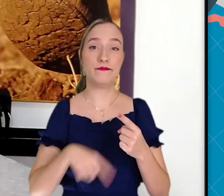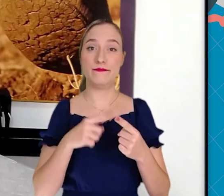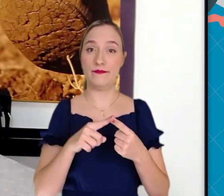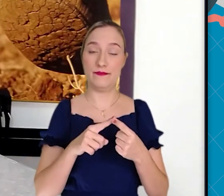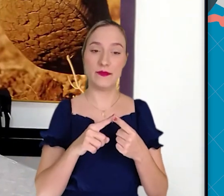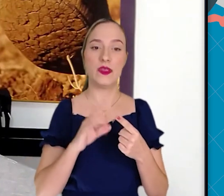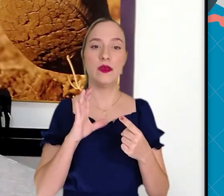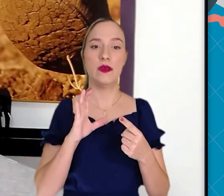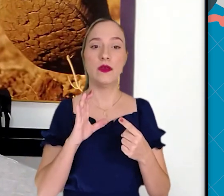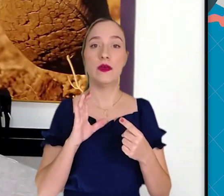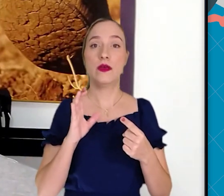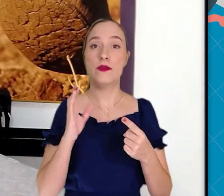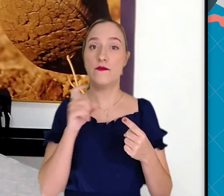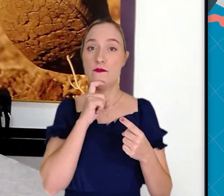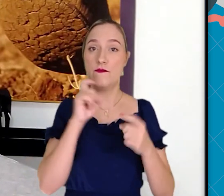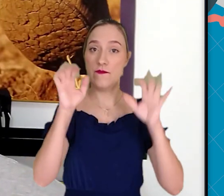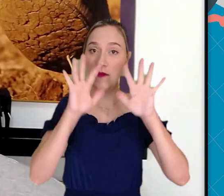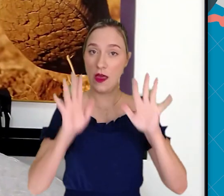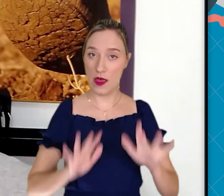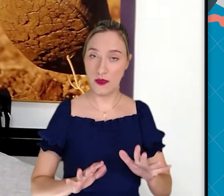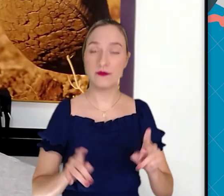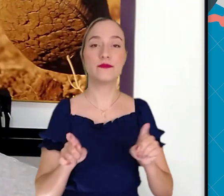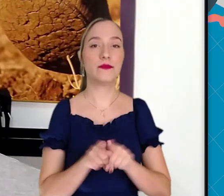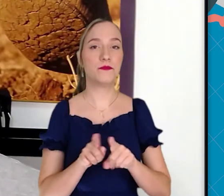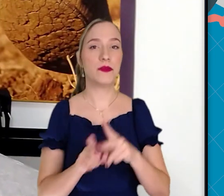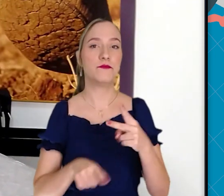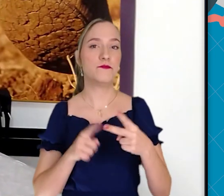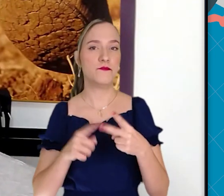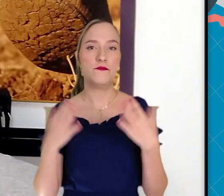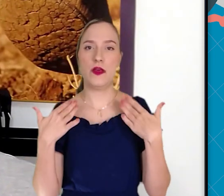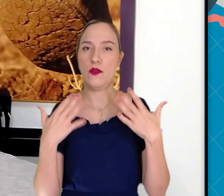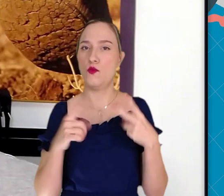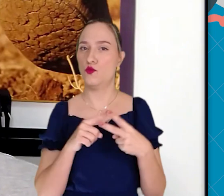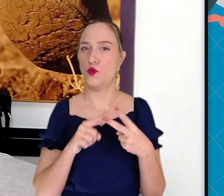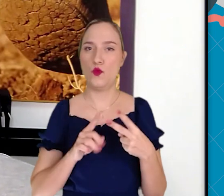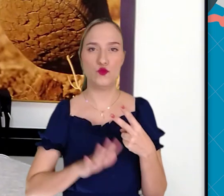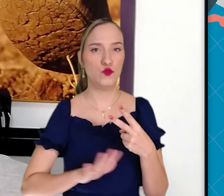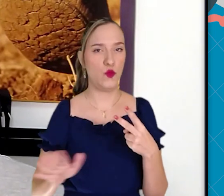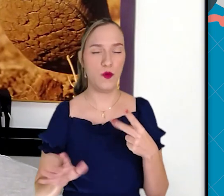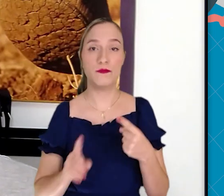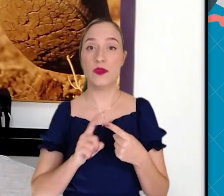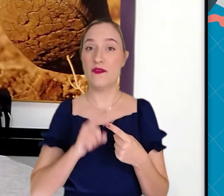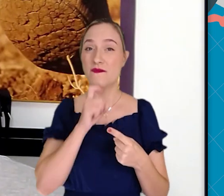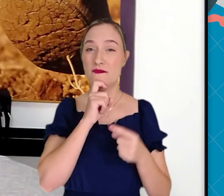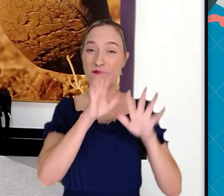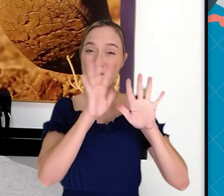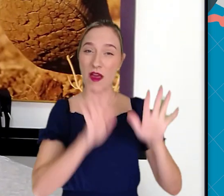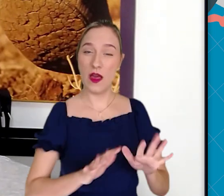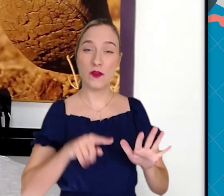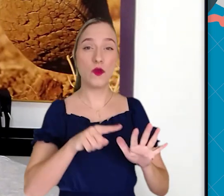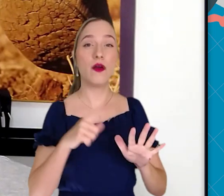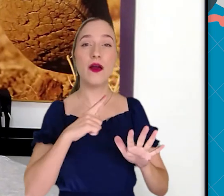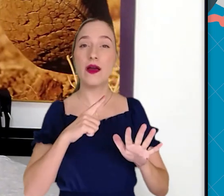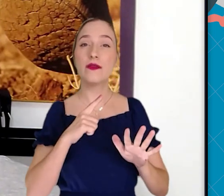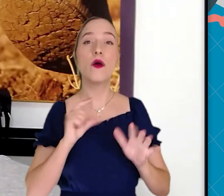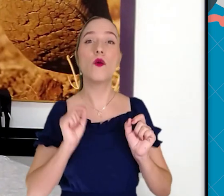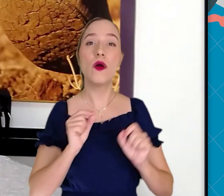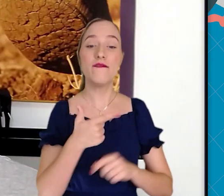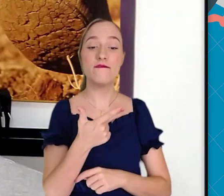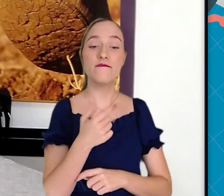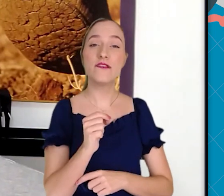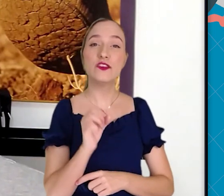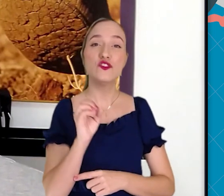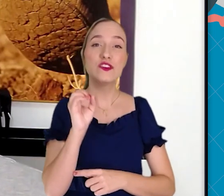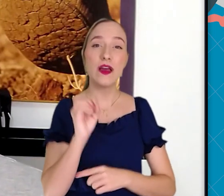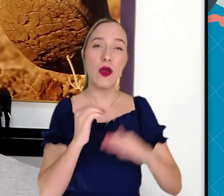é o cacimbo, que é o inverno, e o verão. No cacimbo, a temperatura máxima chega a 20